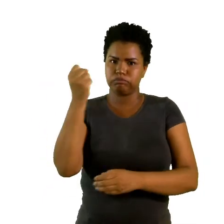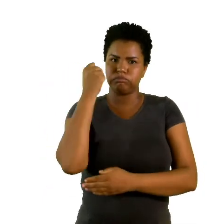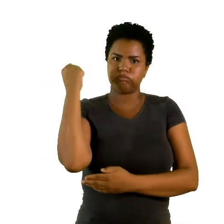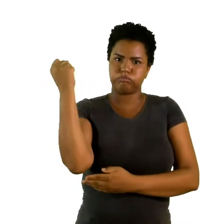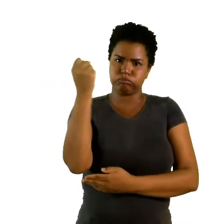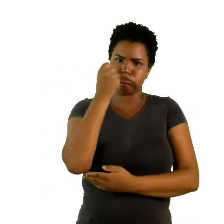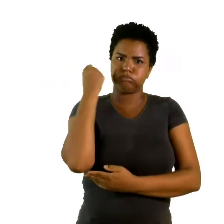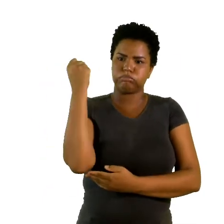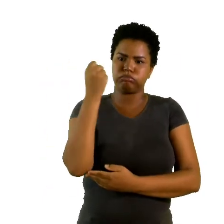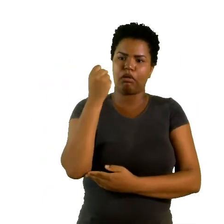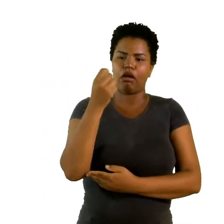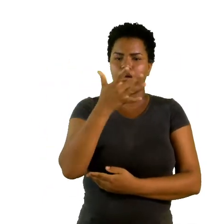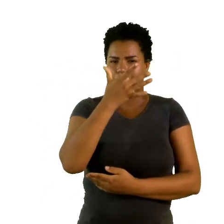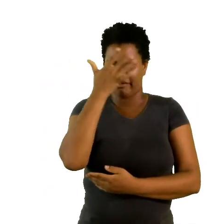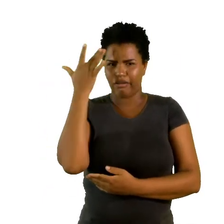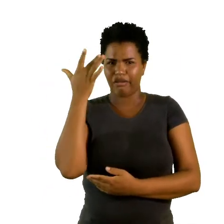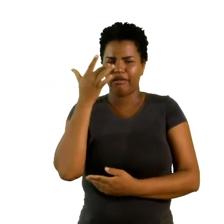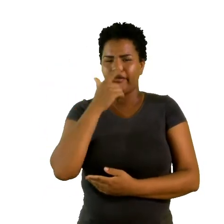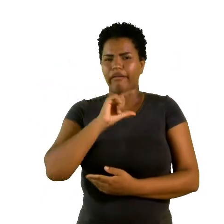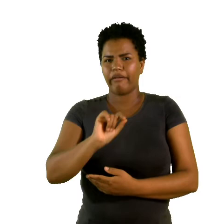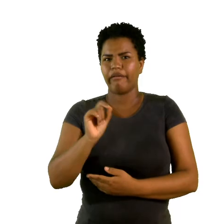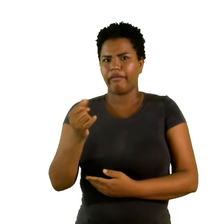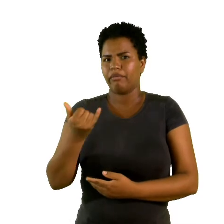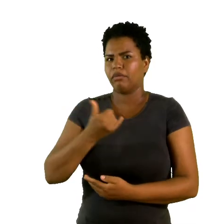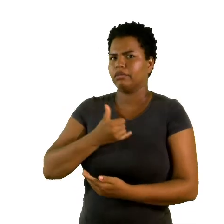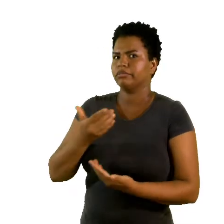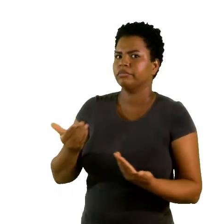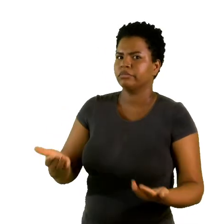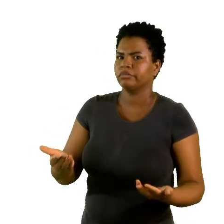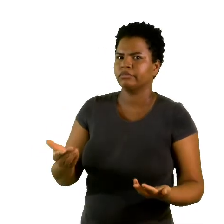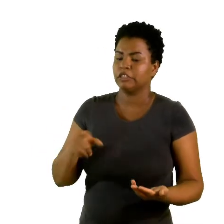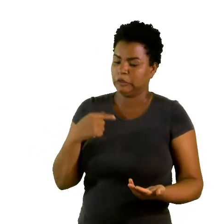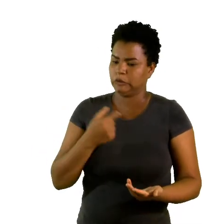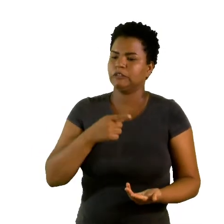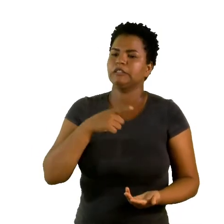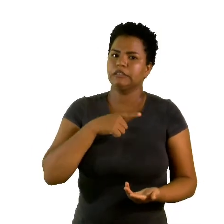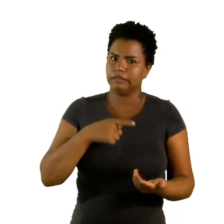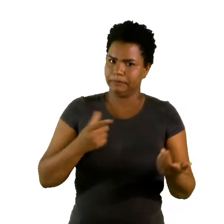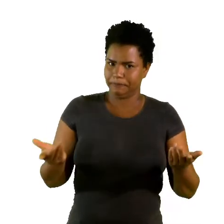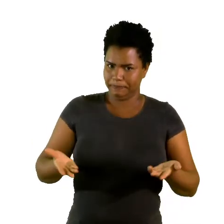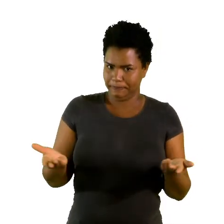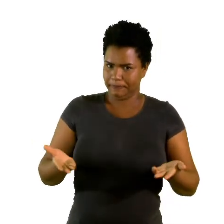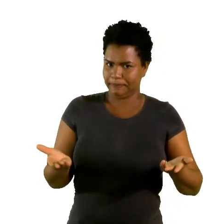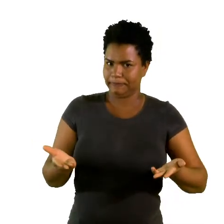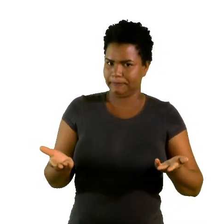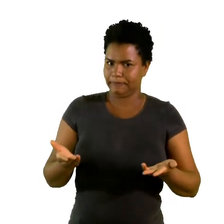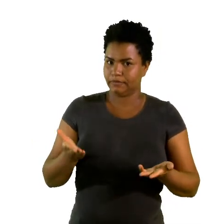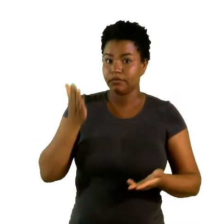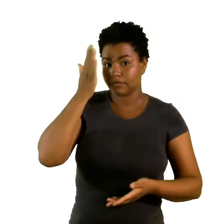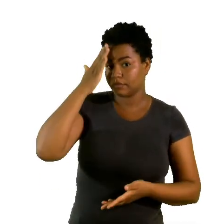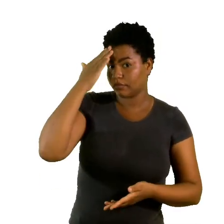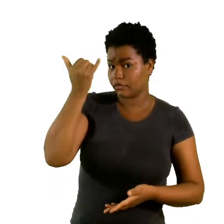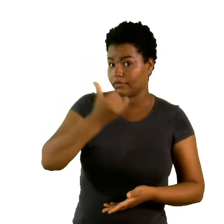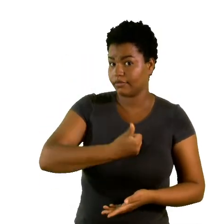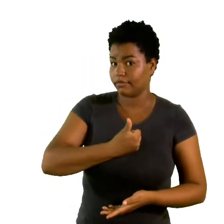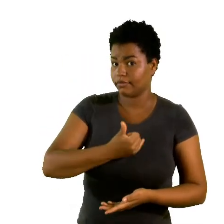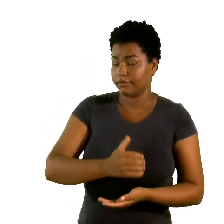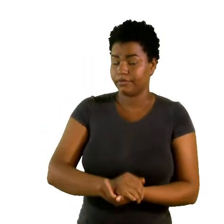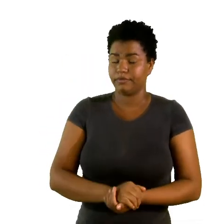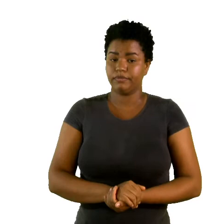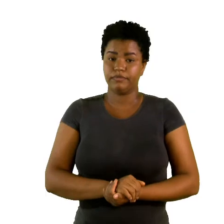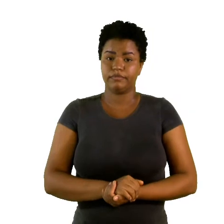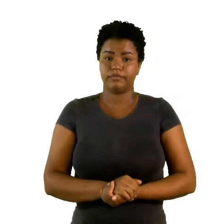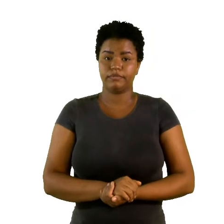falar? Nós estamos vivendo um agora, né? Sabe me falar?